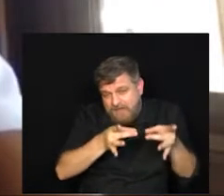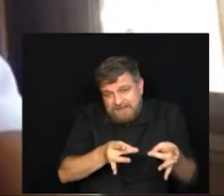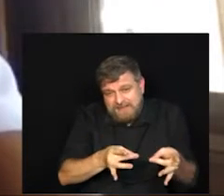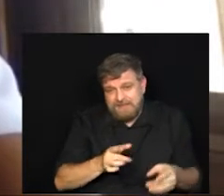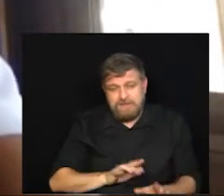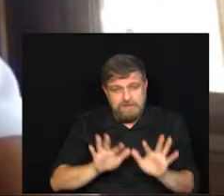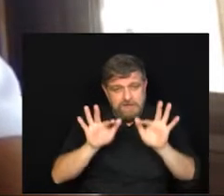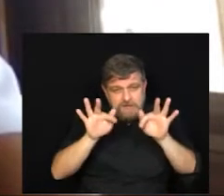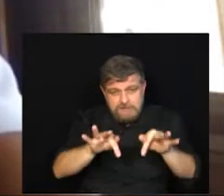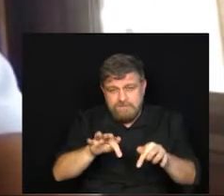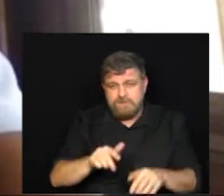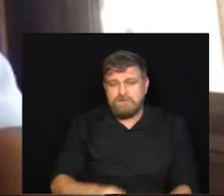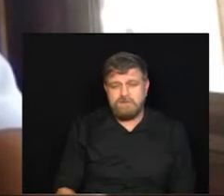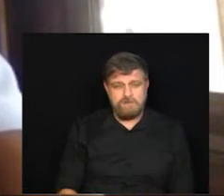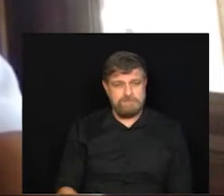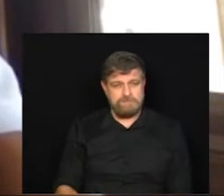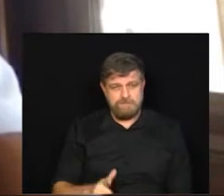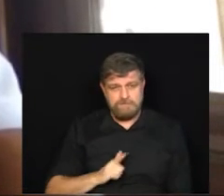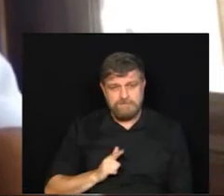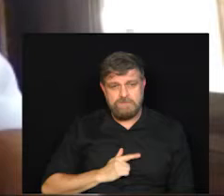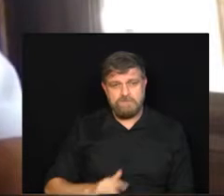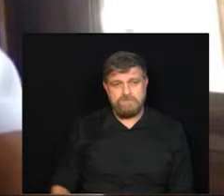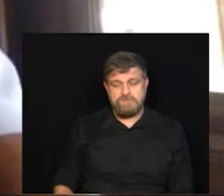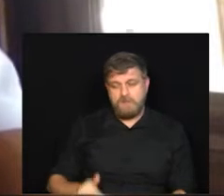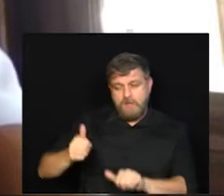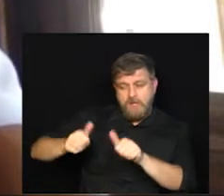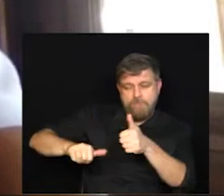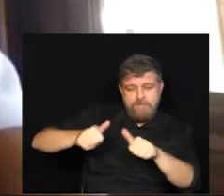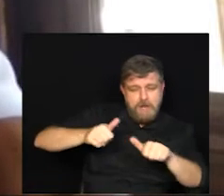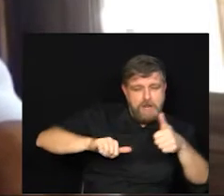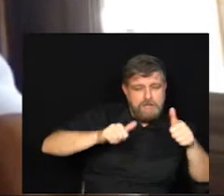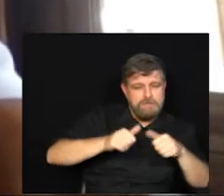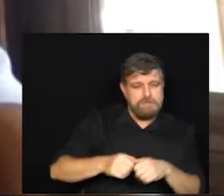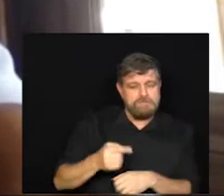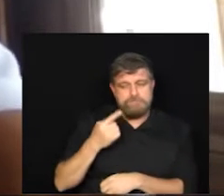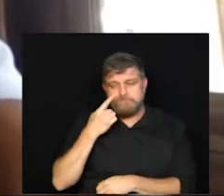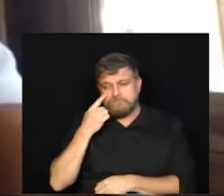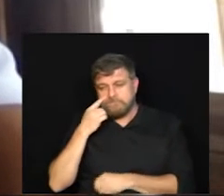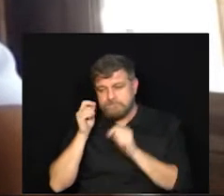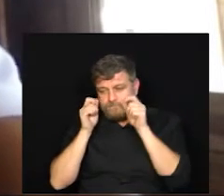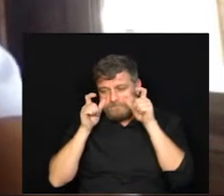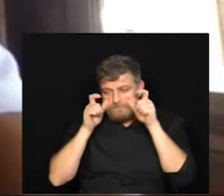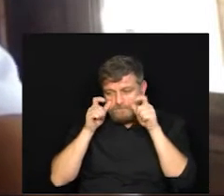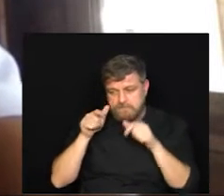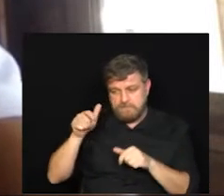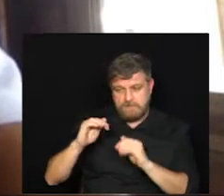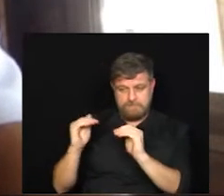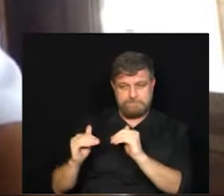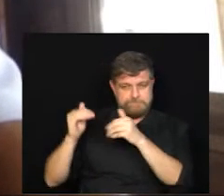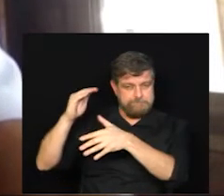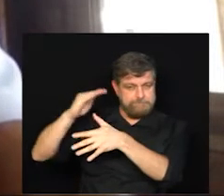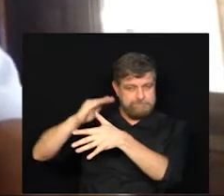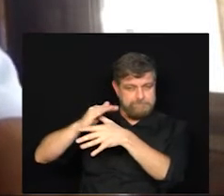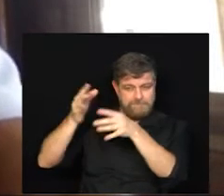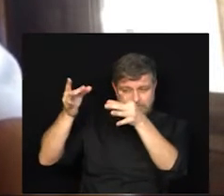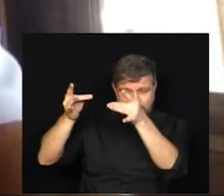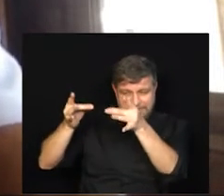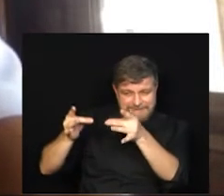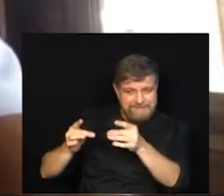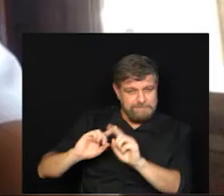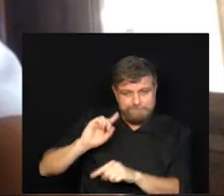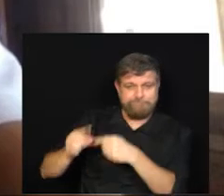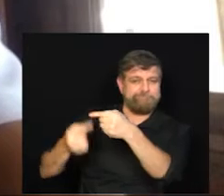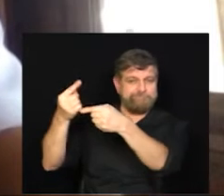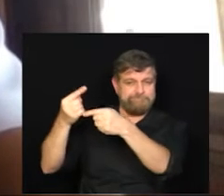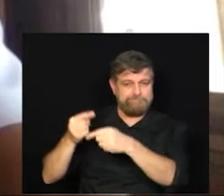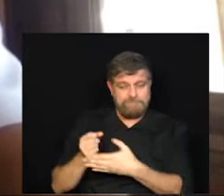no final lá, os bons velejadores estão no nível bom, então qualquer detalhezinho